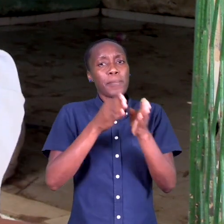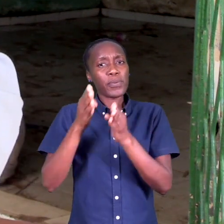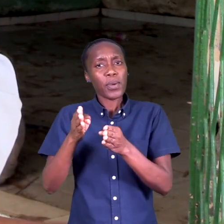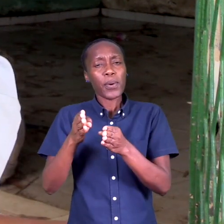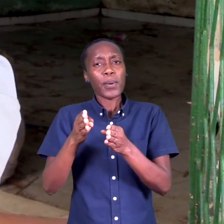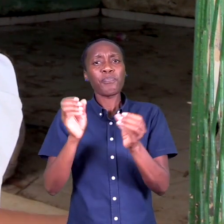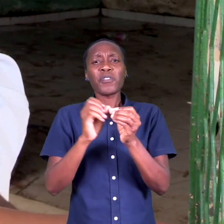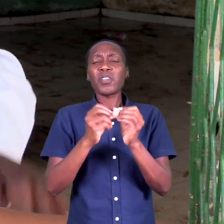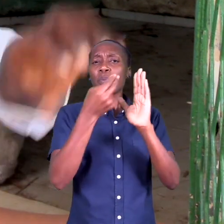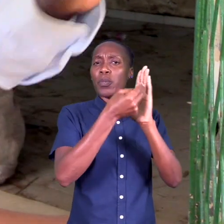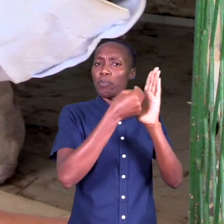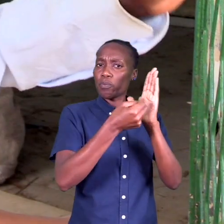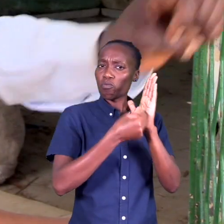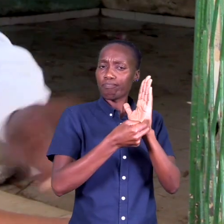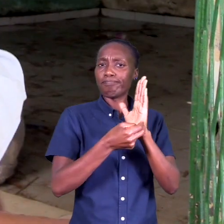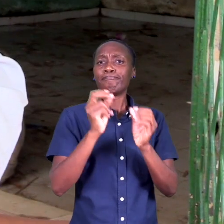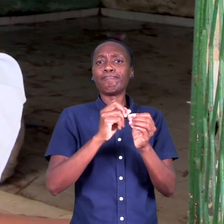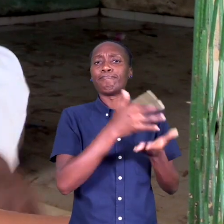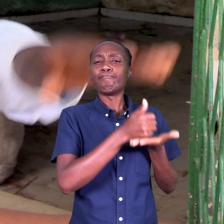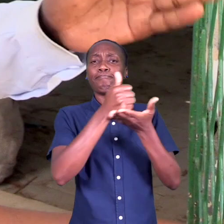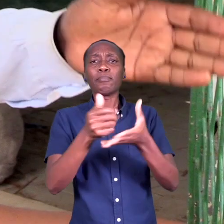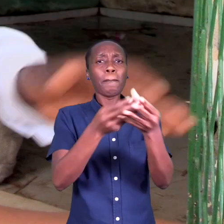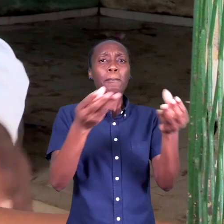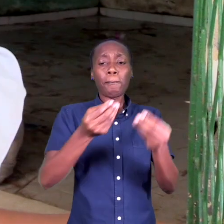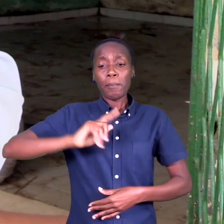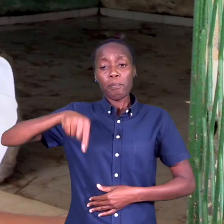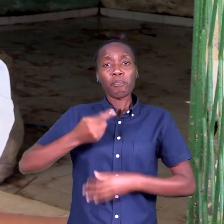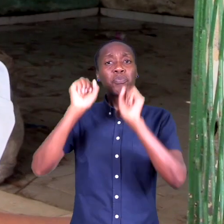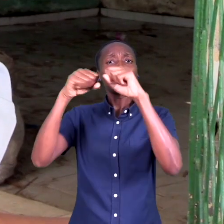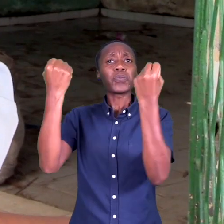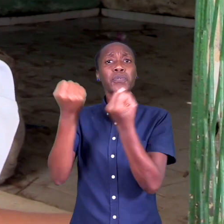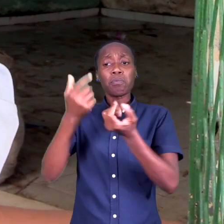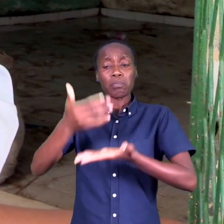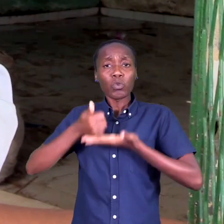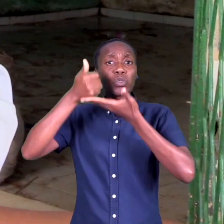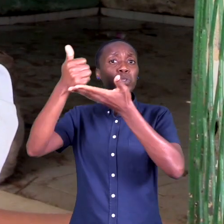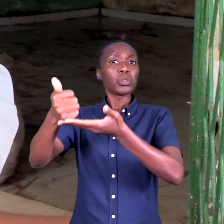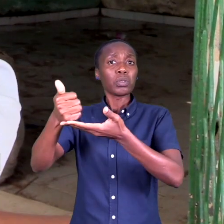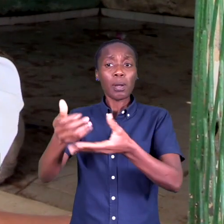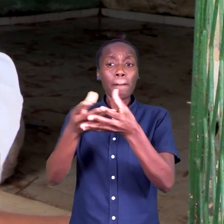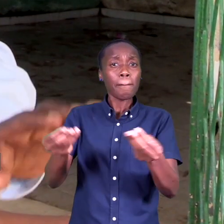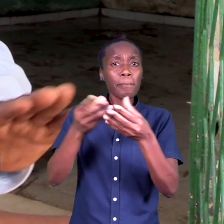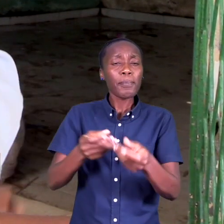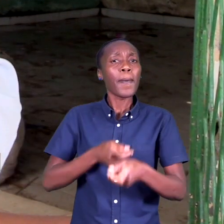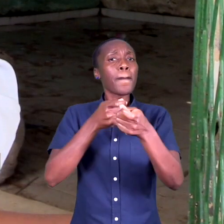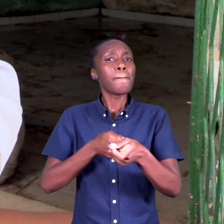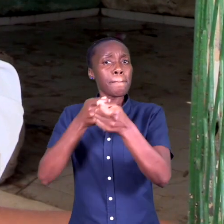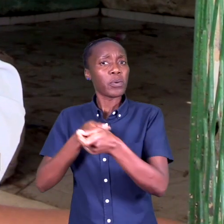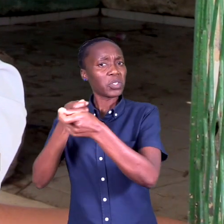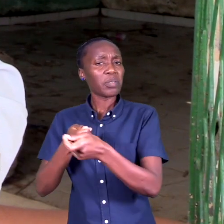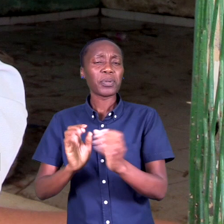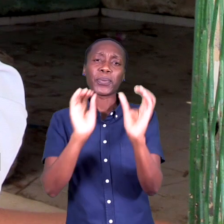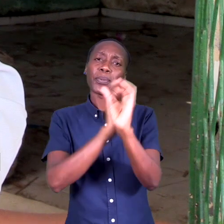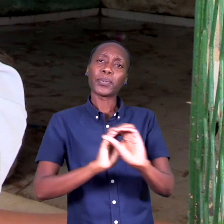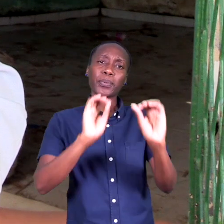agora há muito registro de pessoas que recebem insumos, mas na nossa associação nenhuma pessoa com deficiência